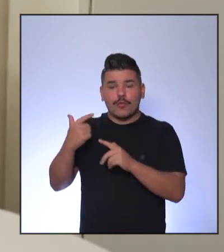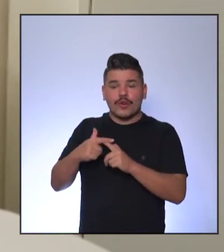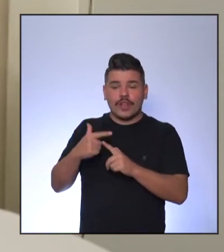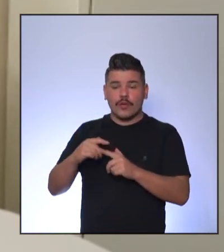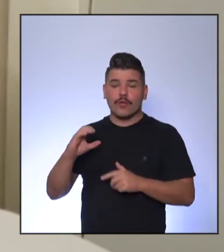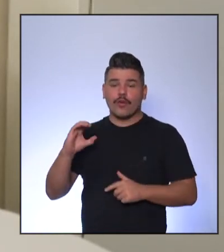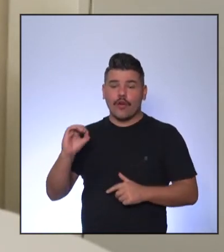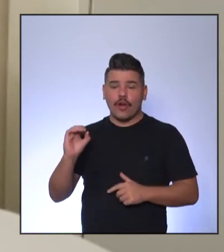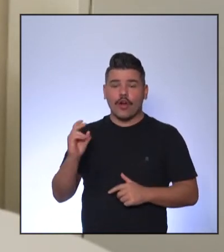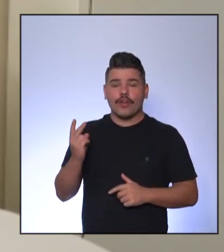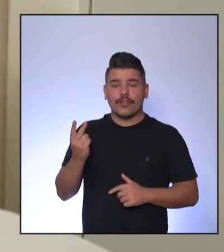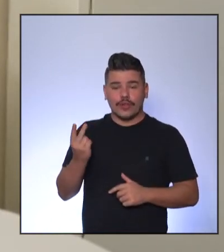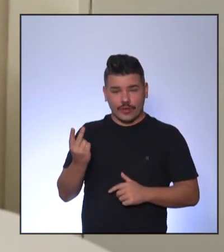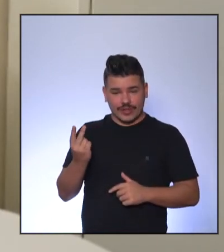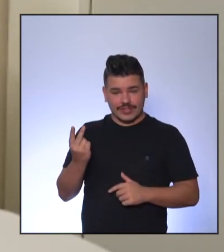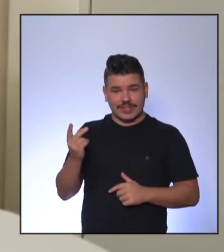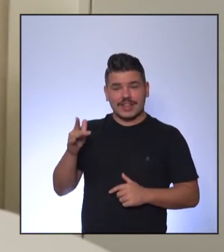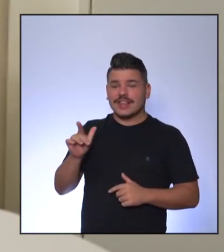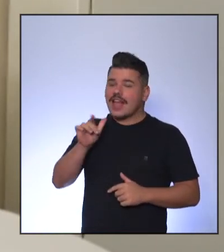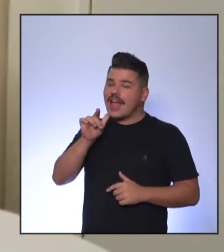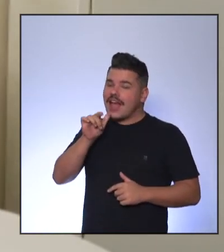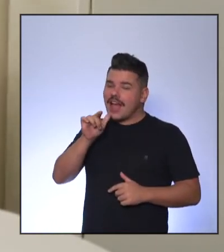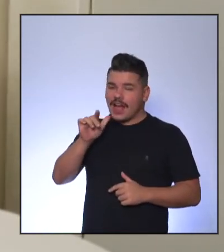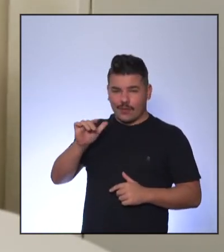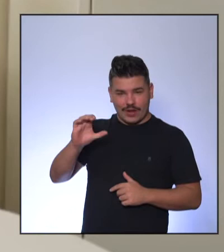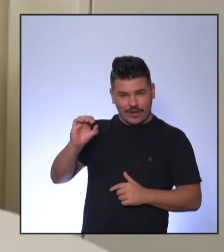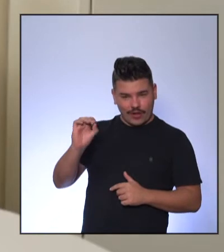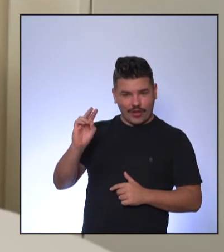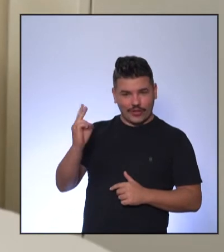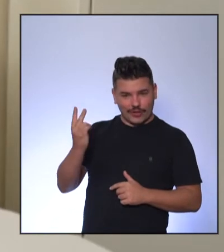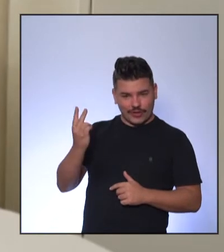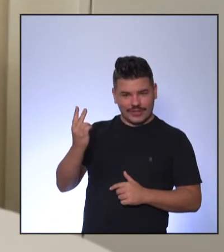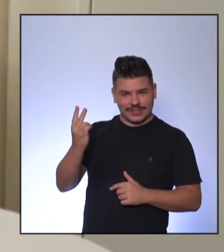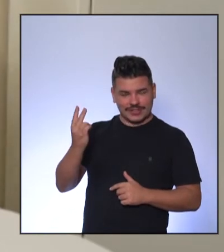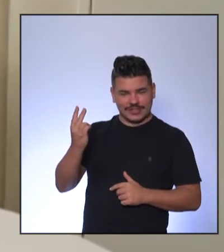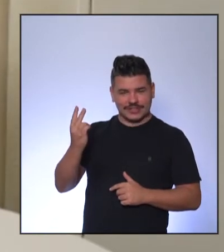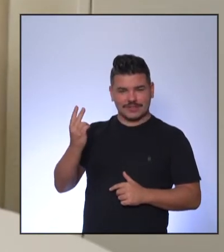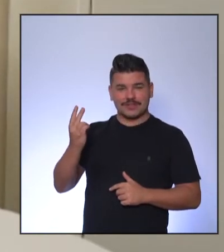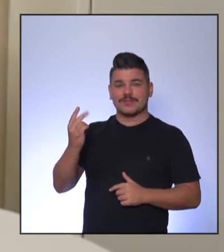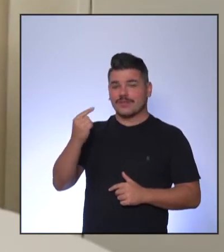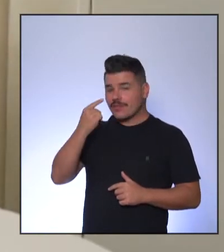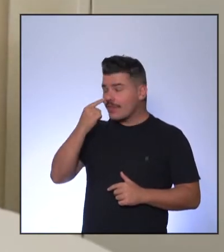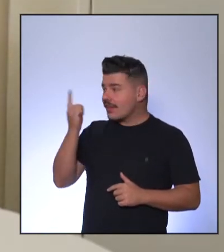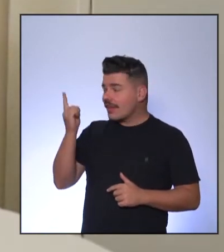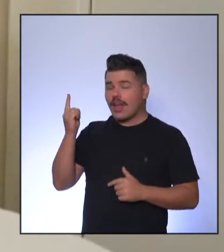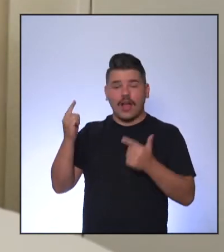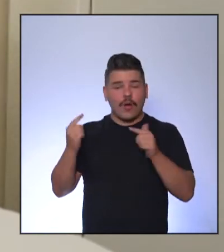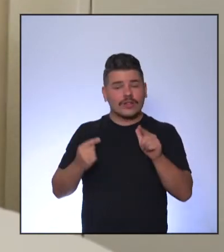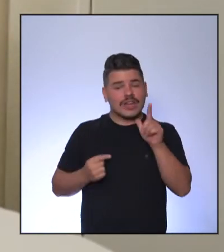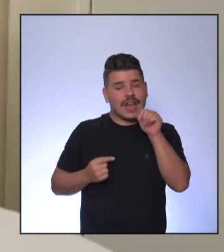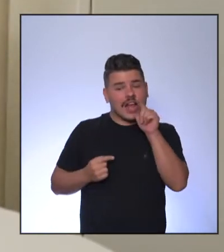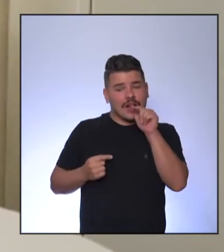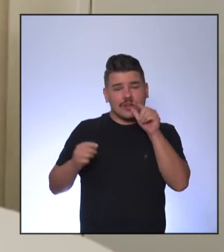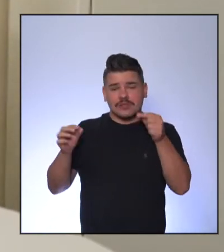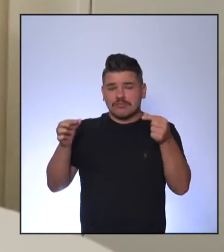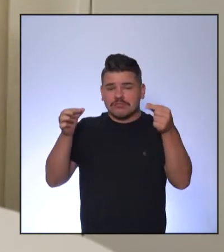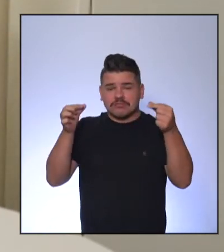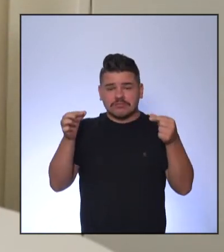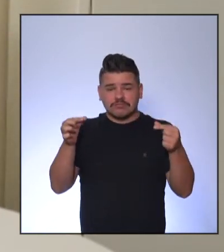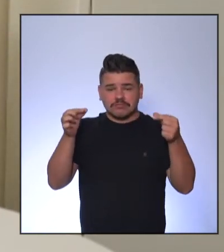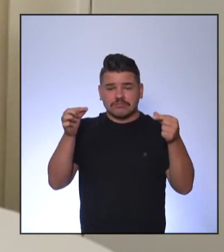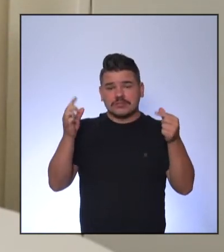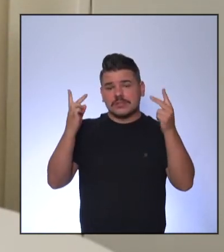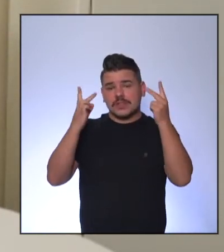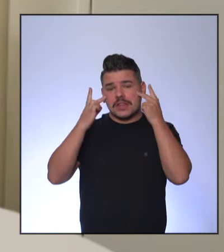oxigênio que tem na nossa água oxigenada. Enquanto que a água oxigenada que não foi adicionada batata, não